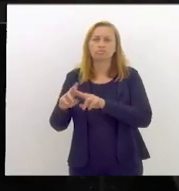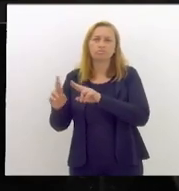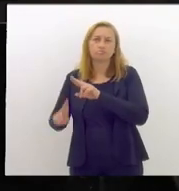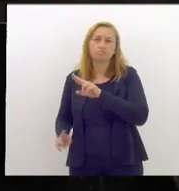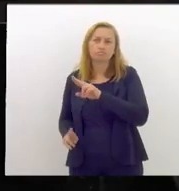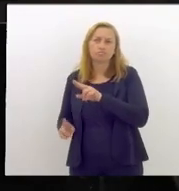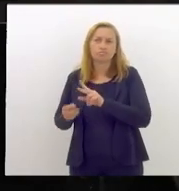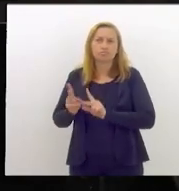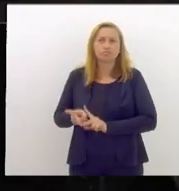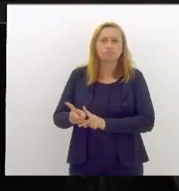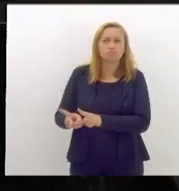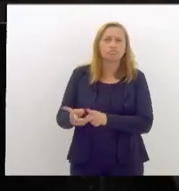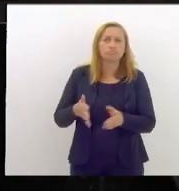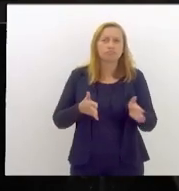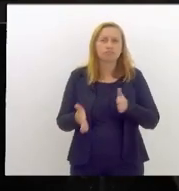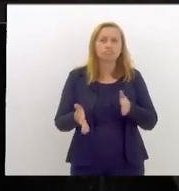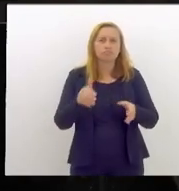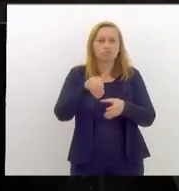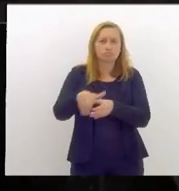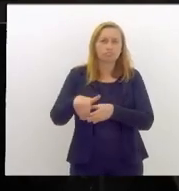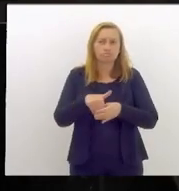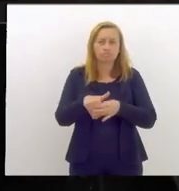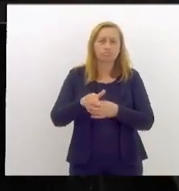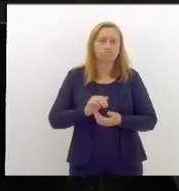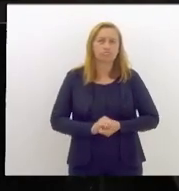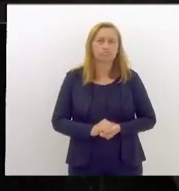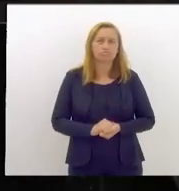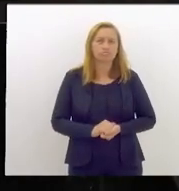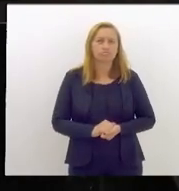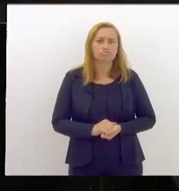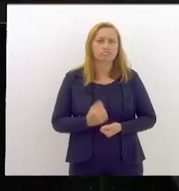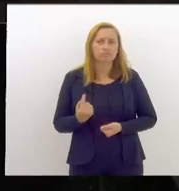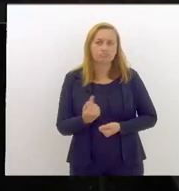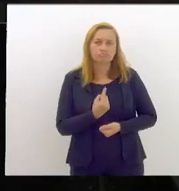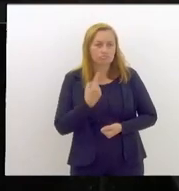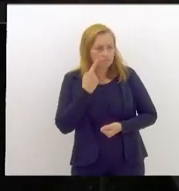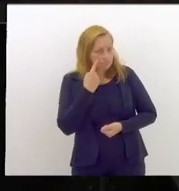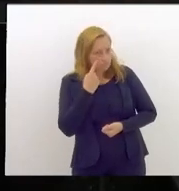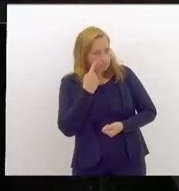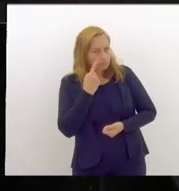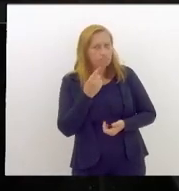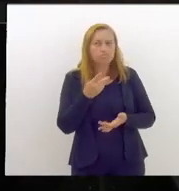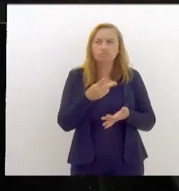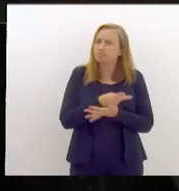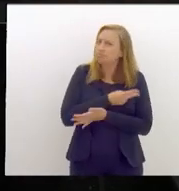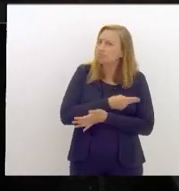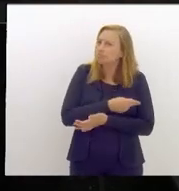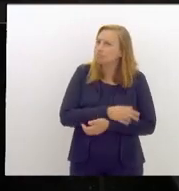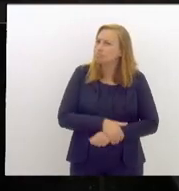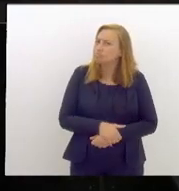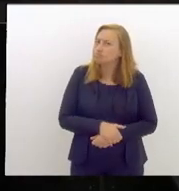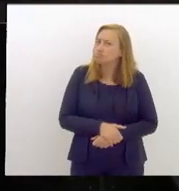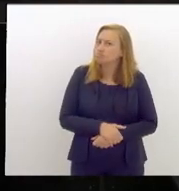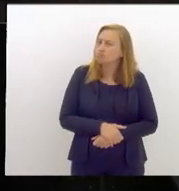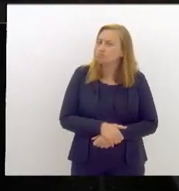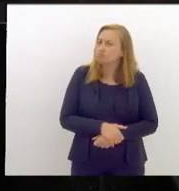que continua em pleno período eleitoral e nós estamos vendo o que que tá acontecendo